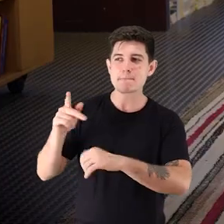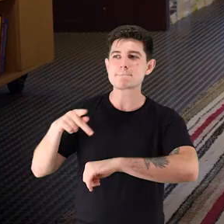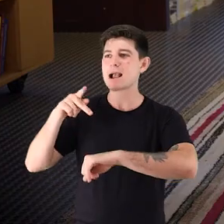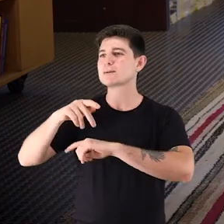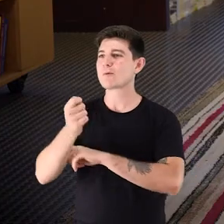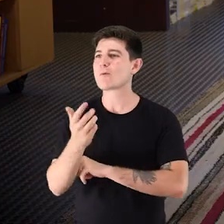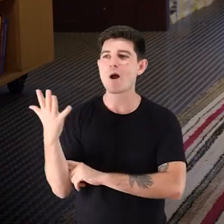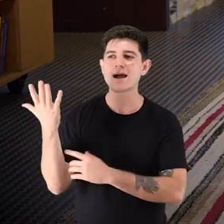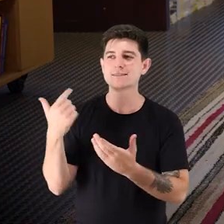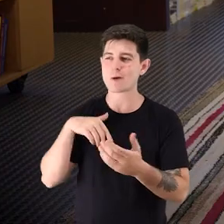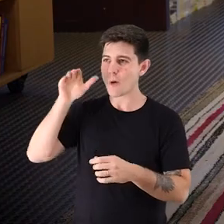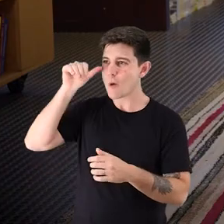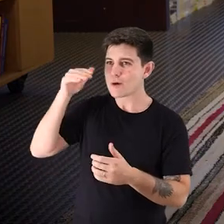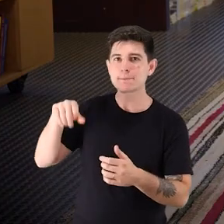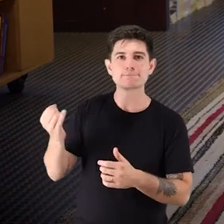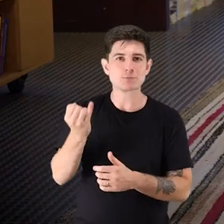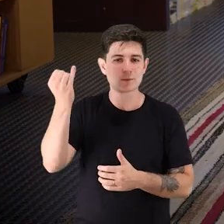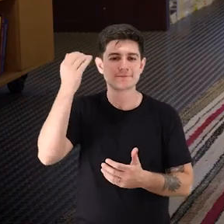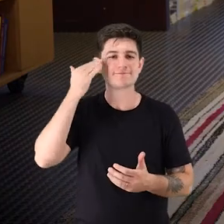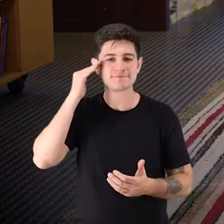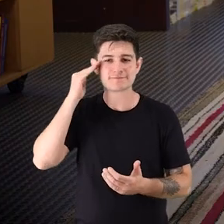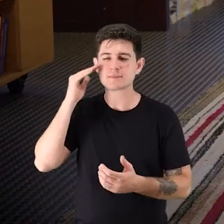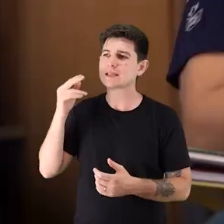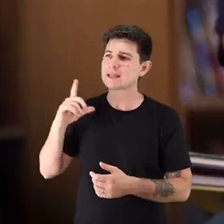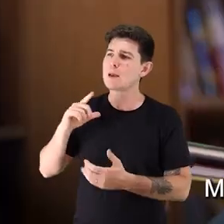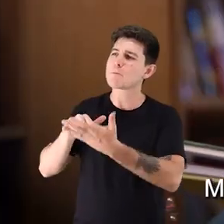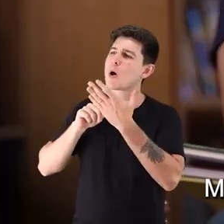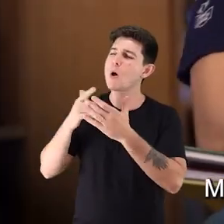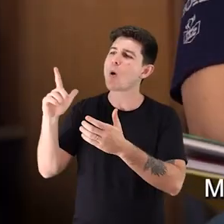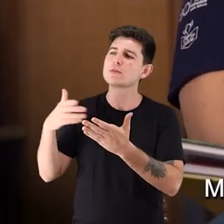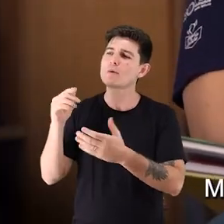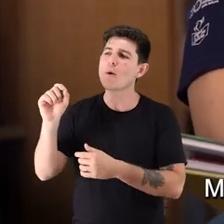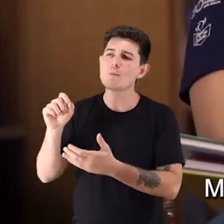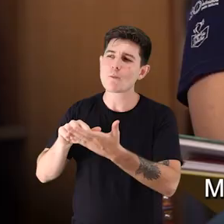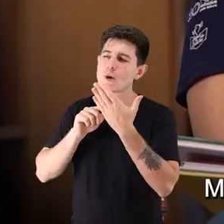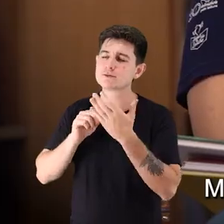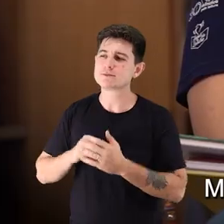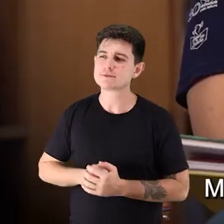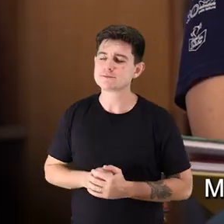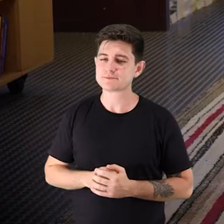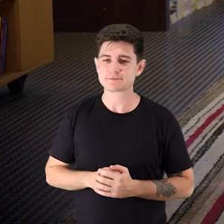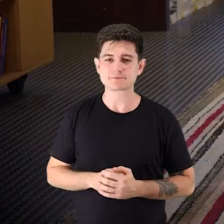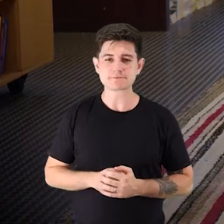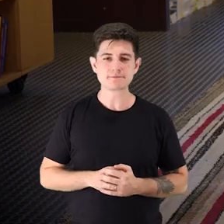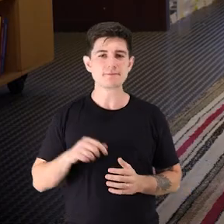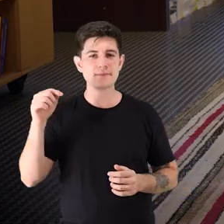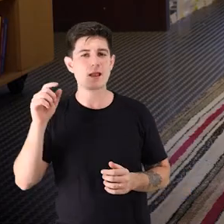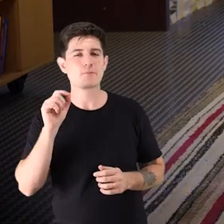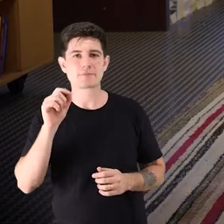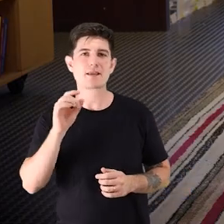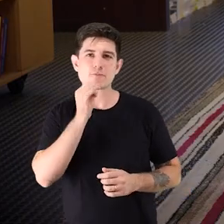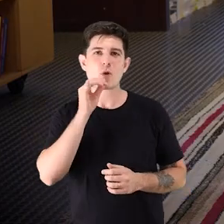obras você tem aí em tantos países editados, né? E é essa maravilha. Mas mostra essa que está no seu colo para a gente então, também. Esse também são